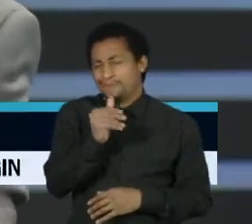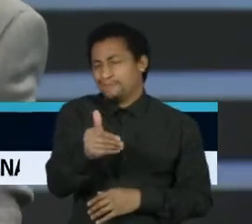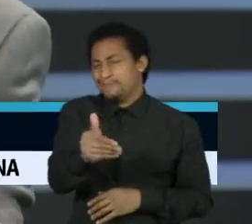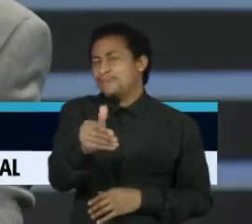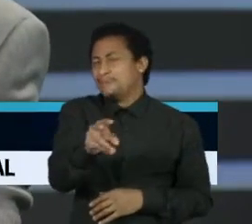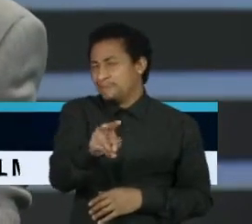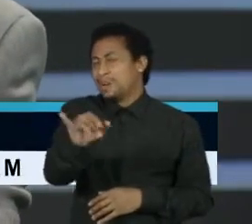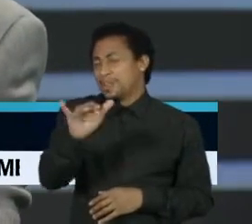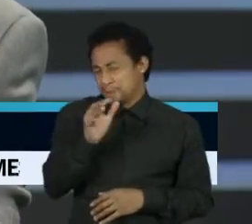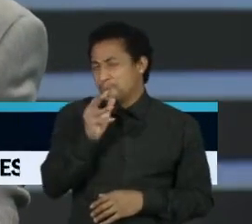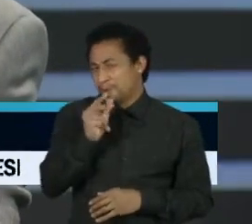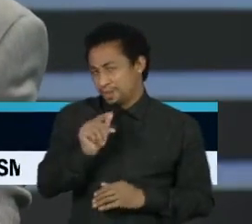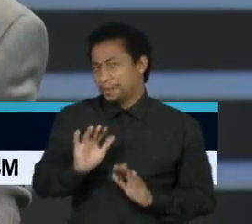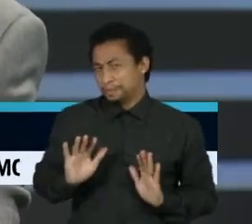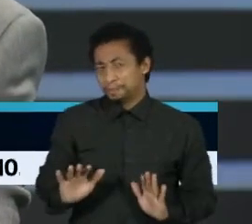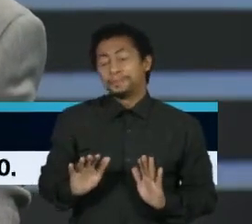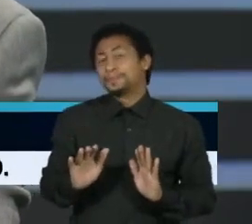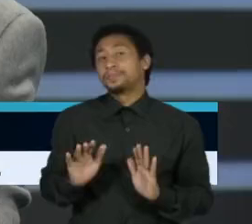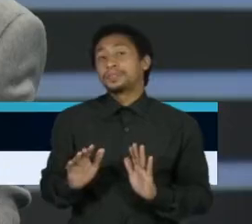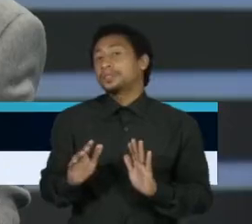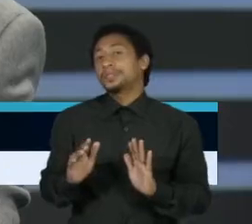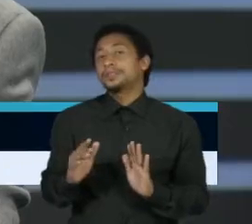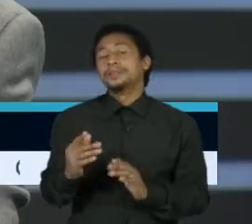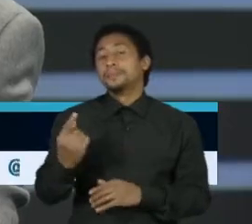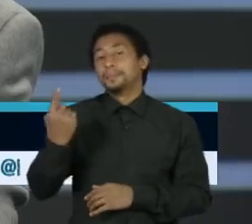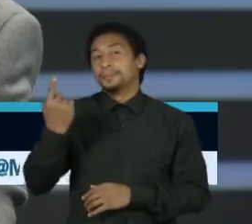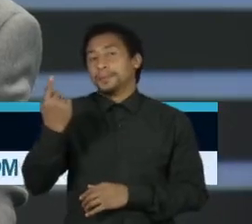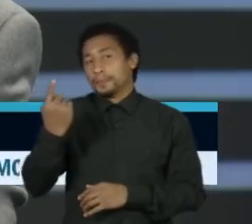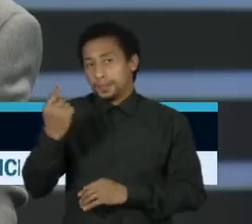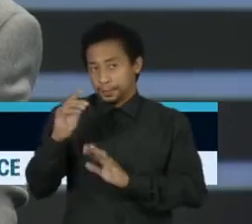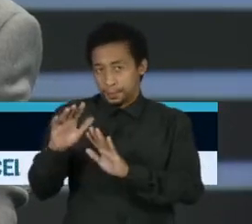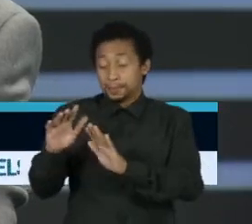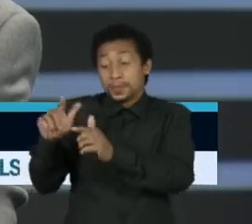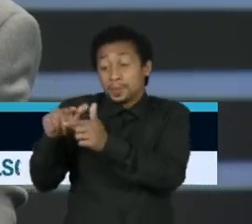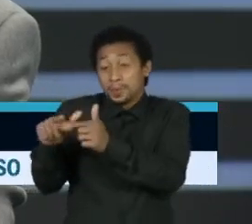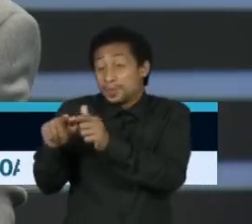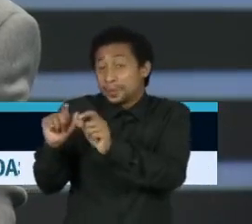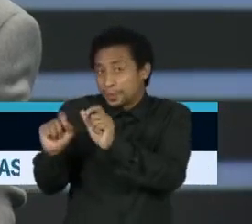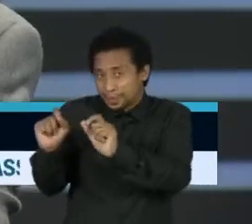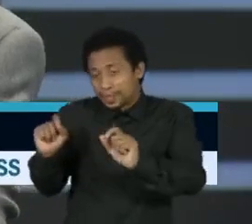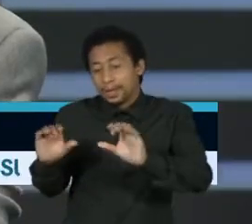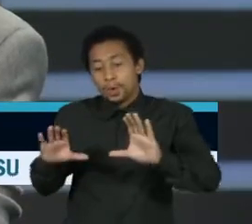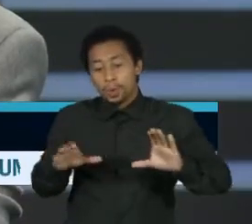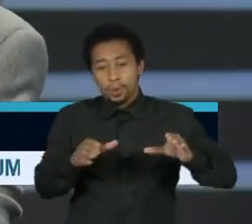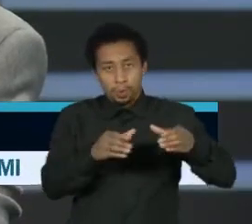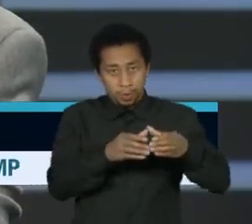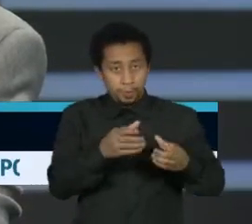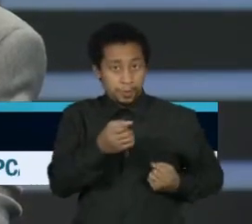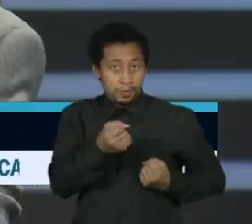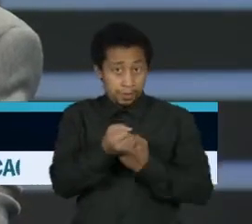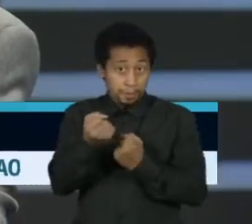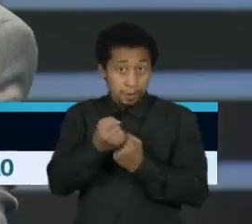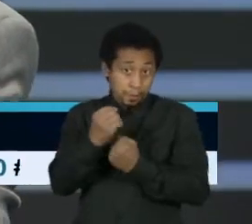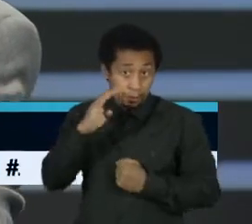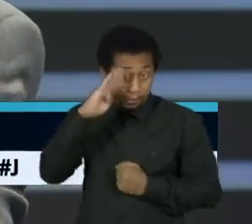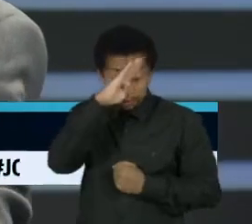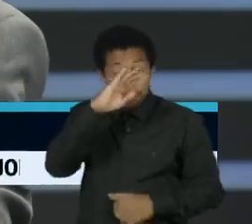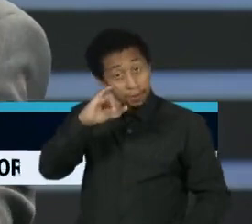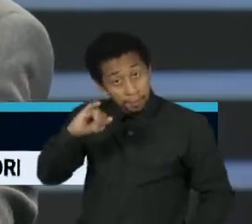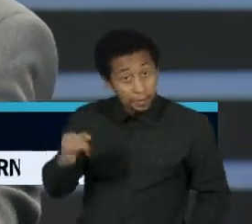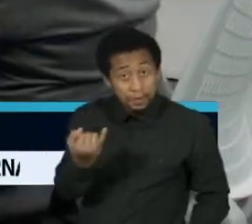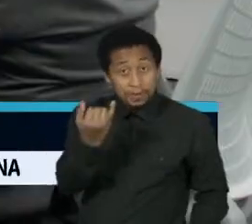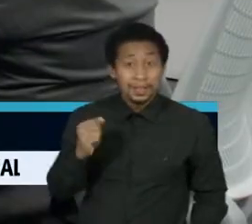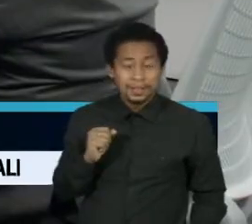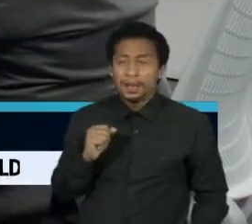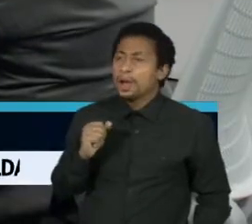Porque, primeiro, esse assunto acaba oferecendo ao bolsonarismo argumentos como apareceu na própria matéria. Não,